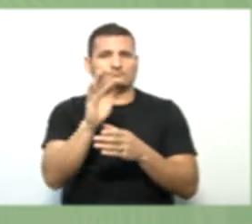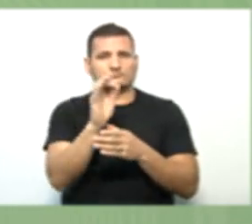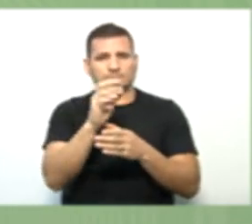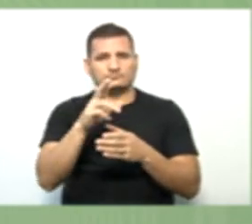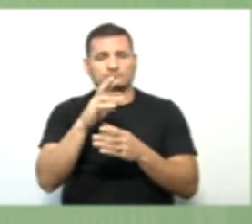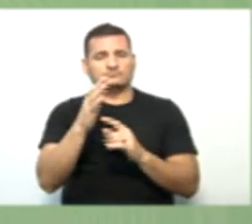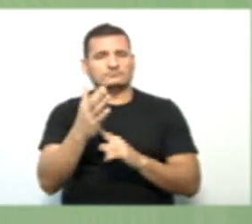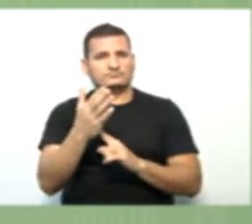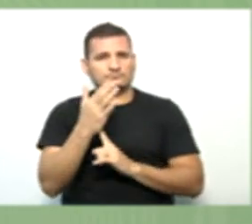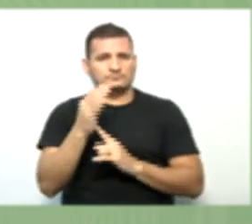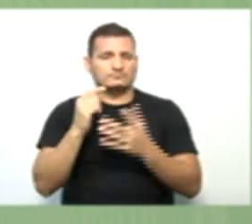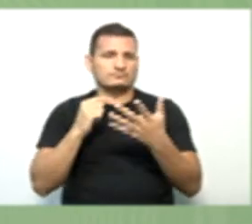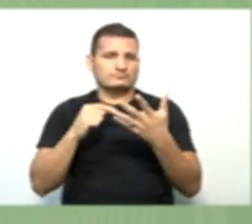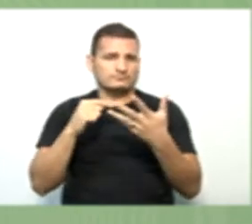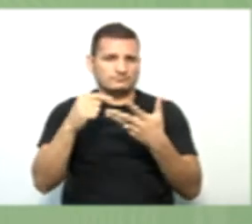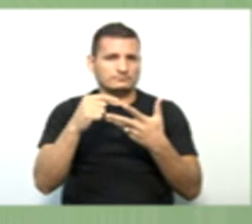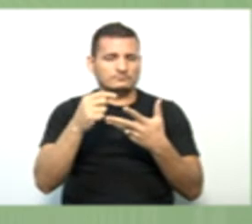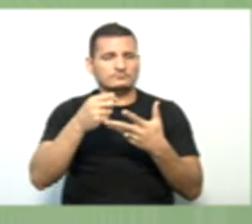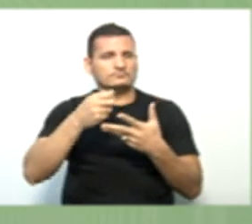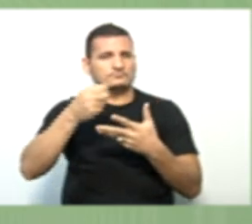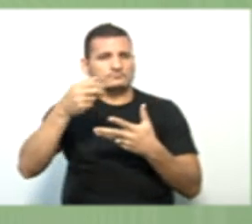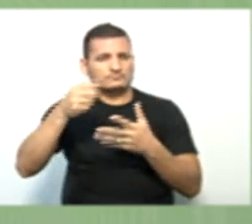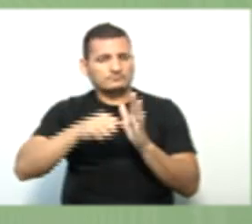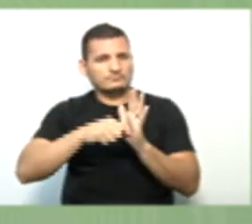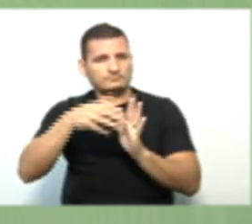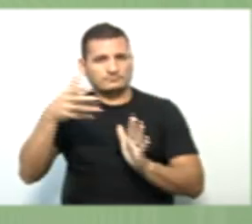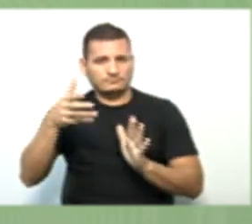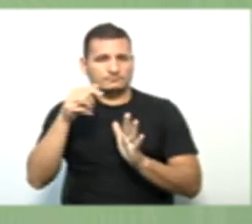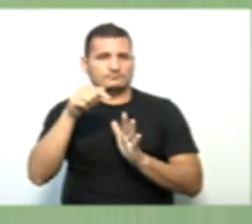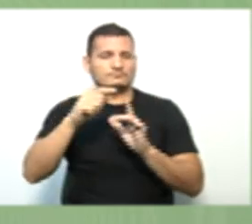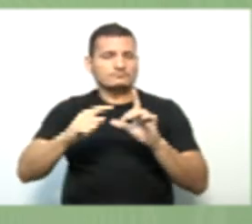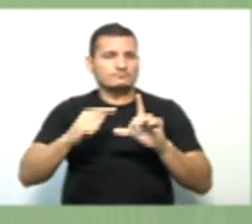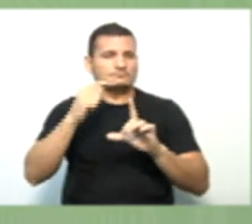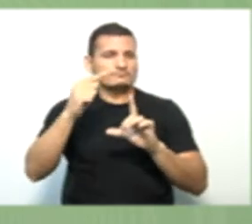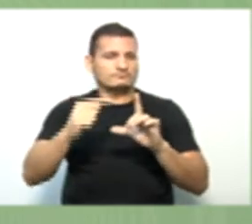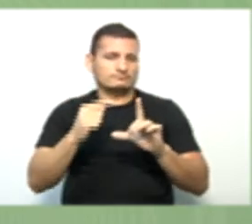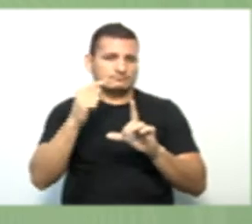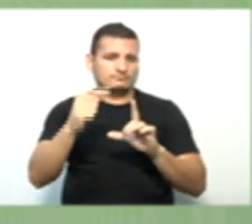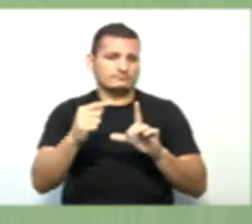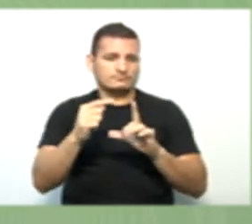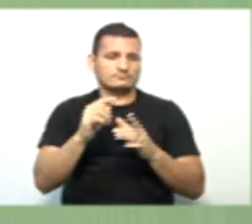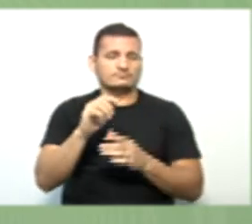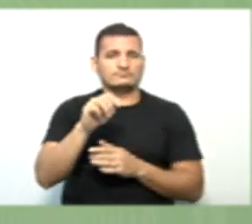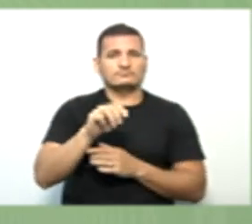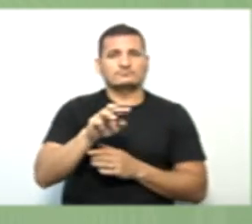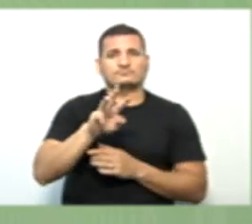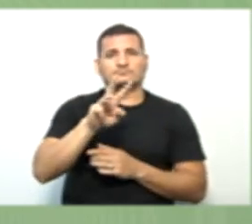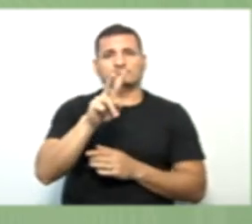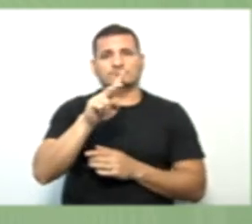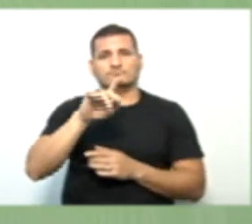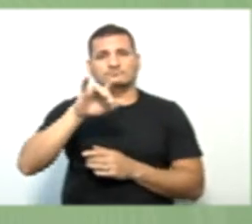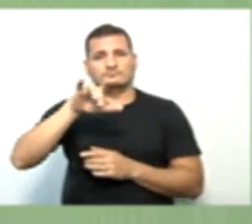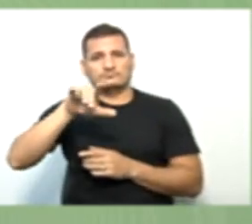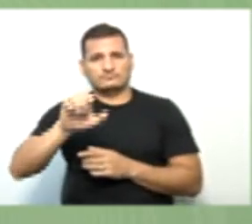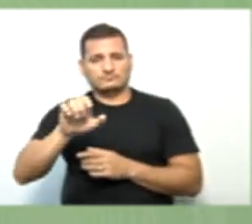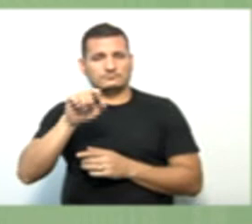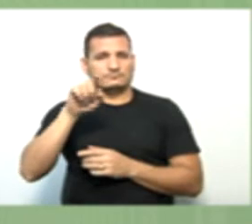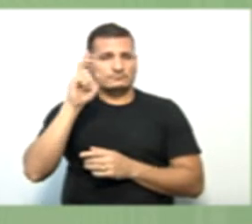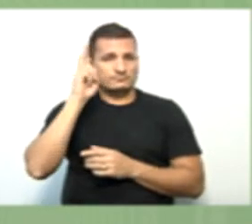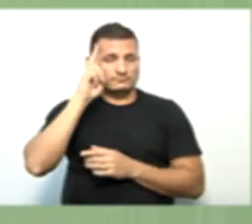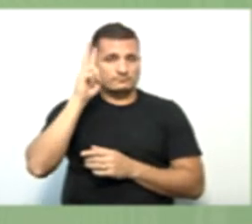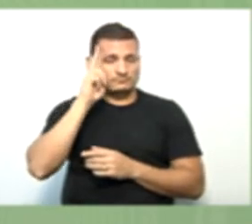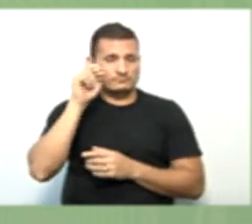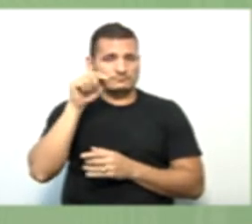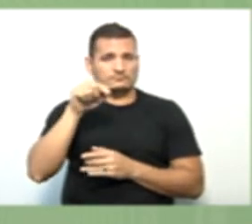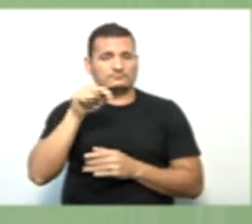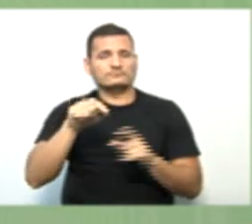a contar quantas vezes aquele comando vai ser executado. Já no comando while, eu tenho que me lembrar que o